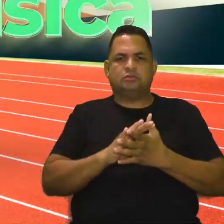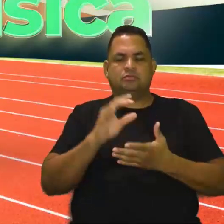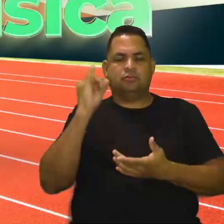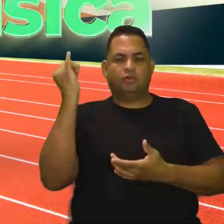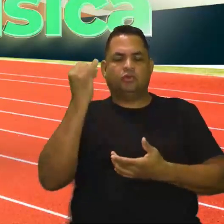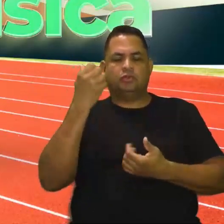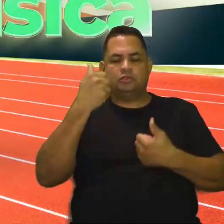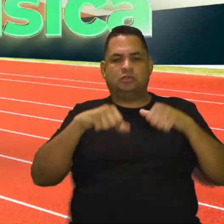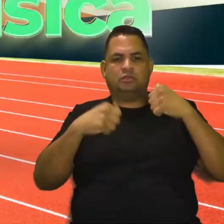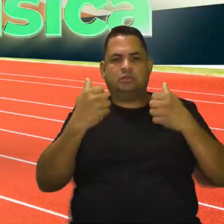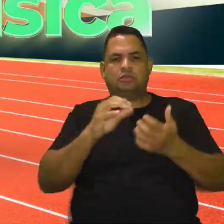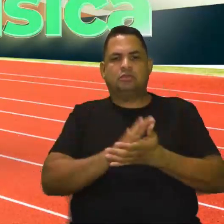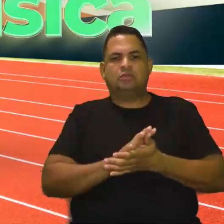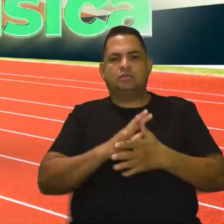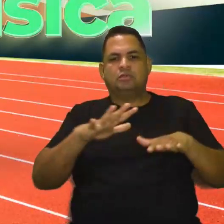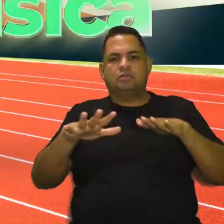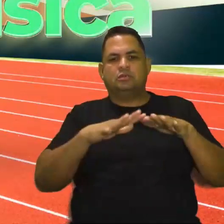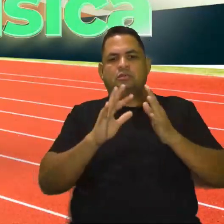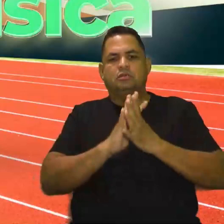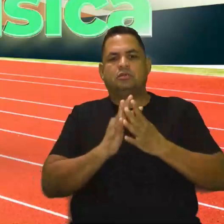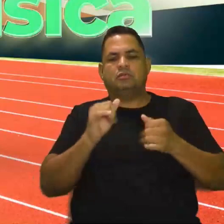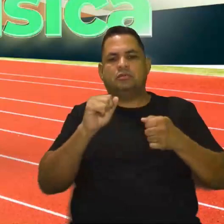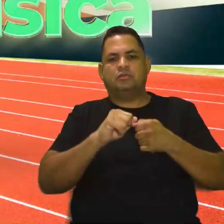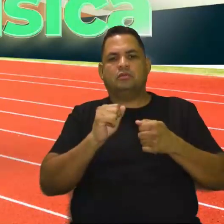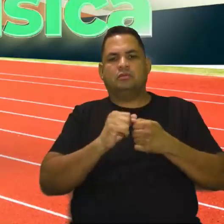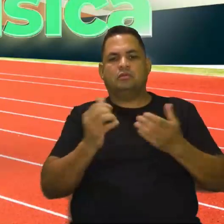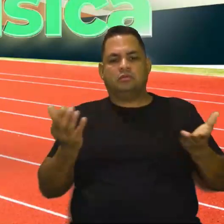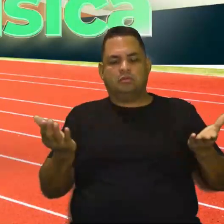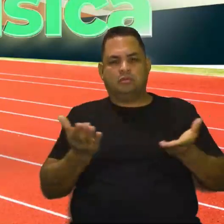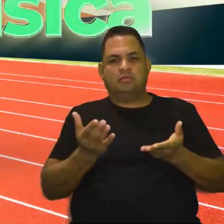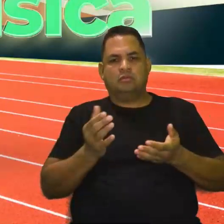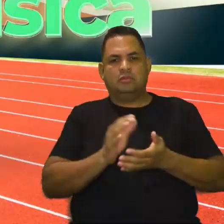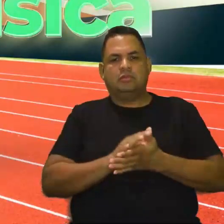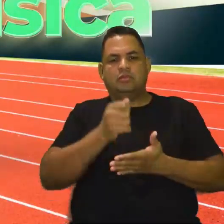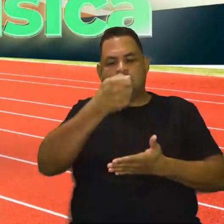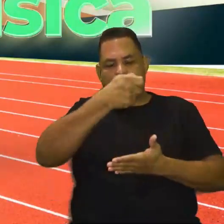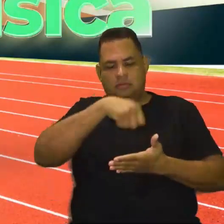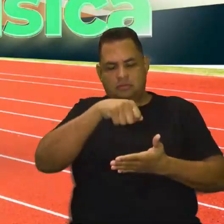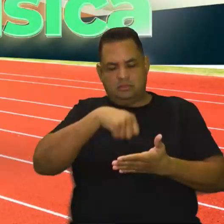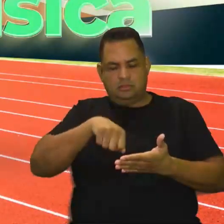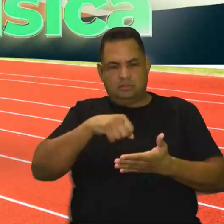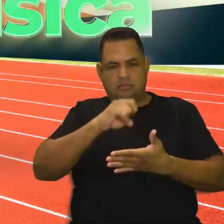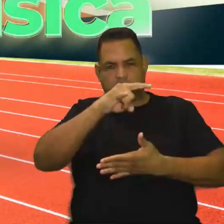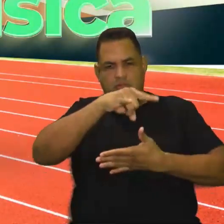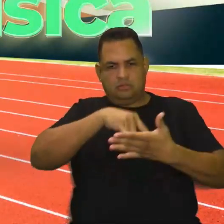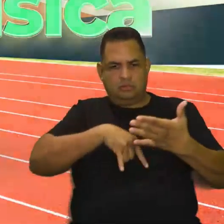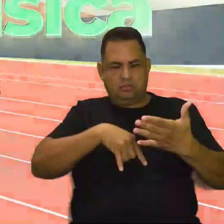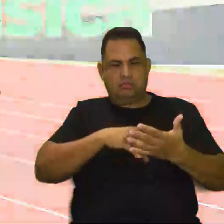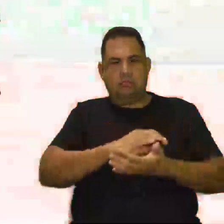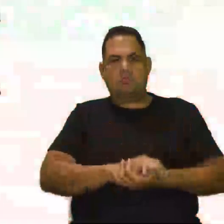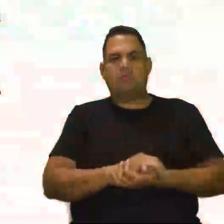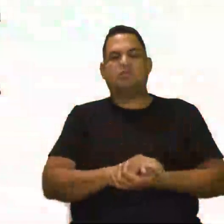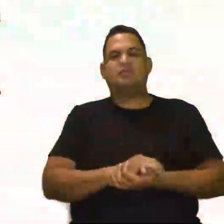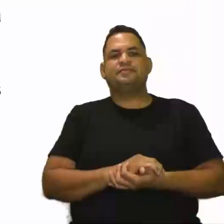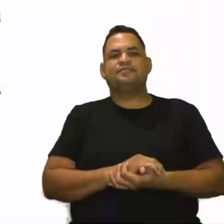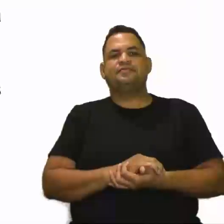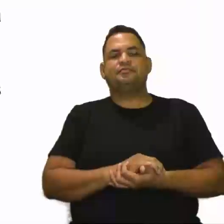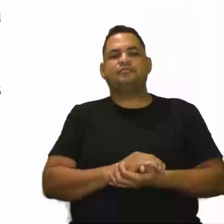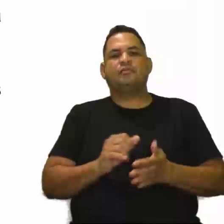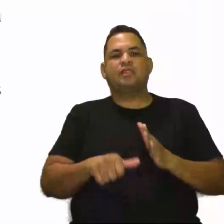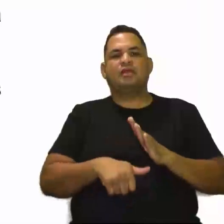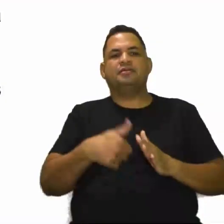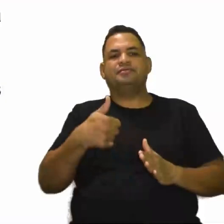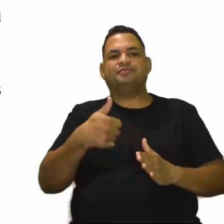avaliar, ok? Mexa-se feito, agora nós vamos corrigir a nossa atividade. Acompanha comigo aí a